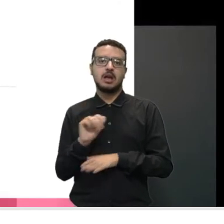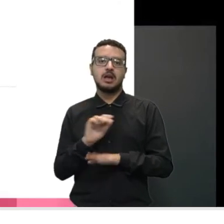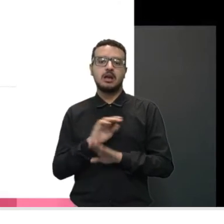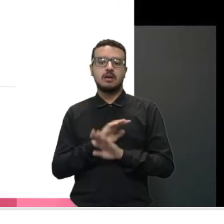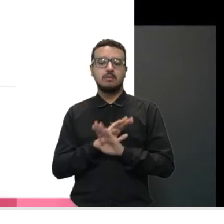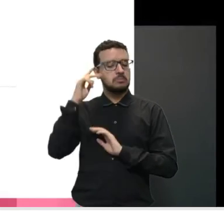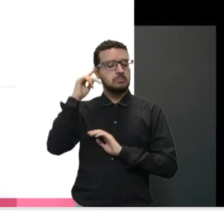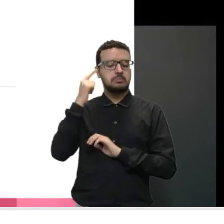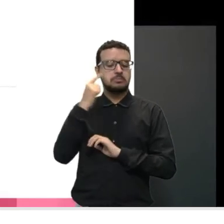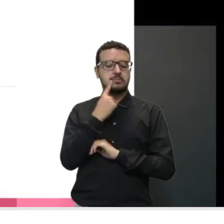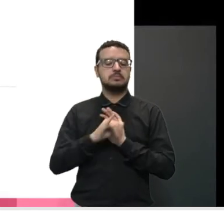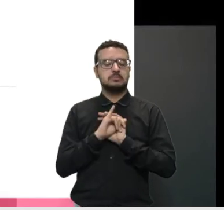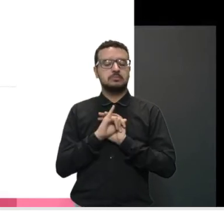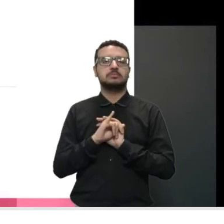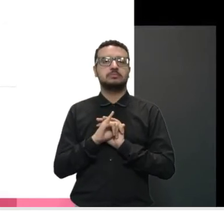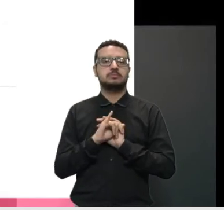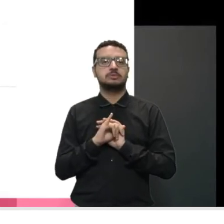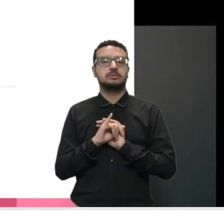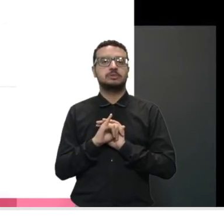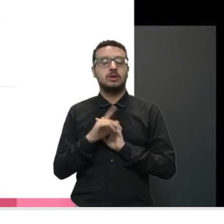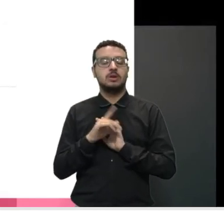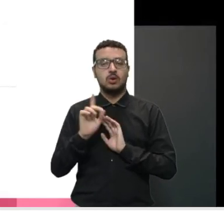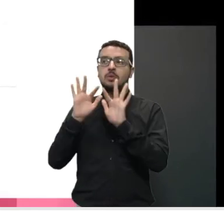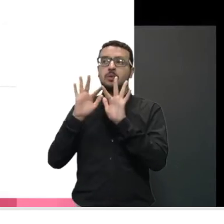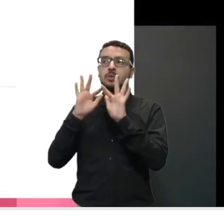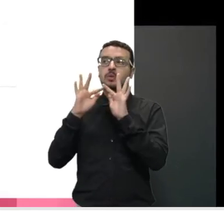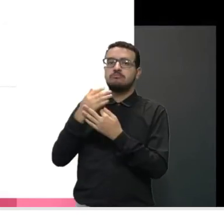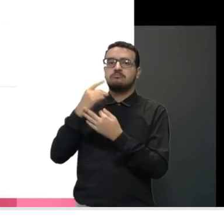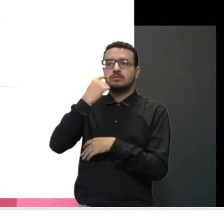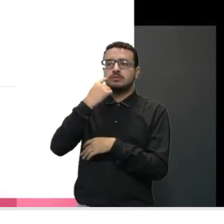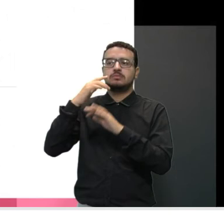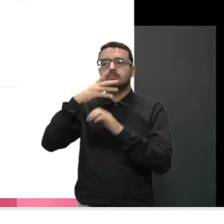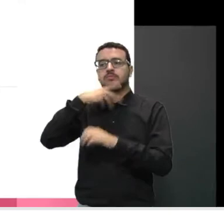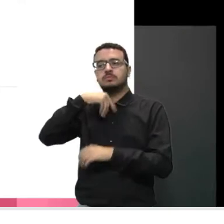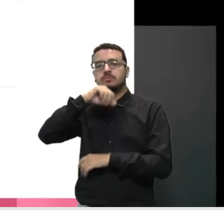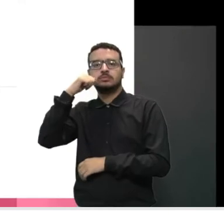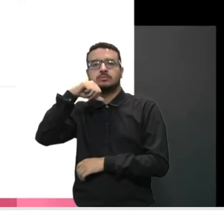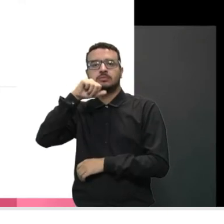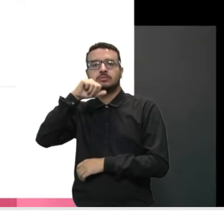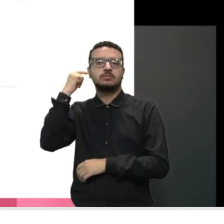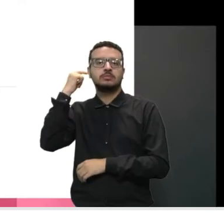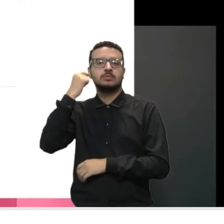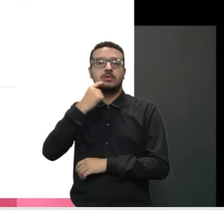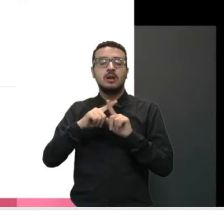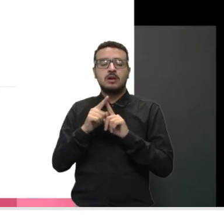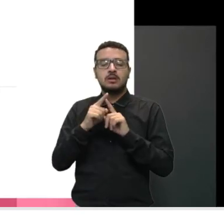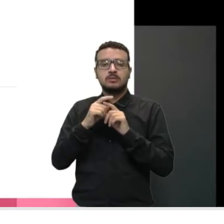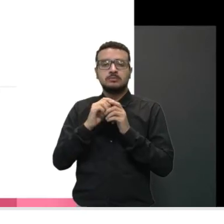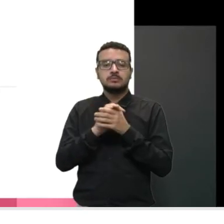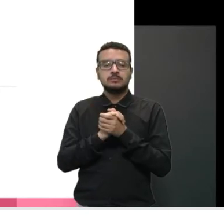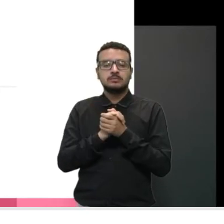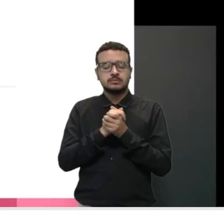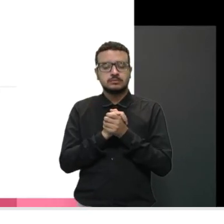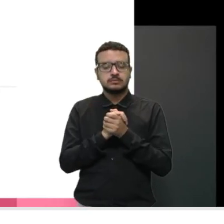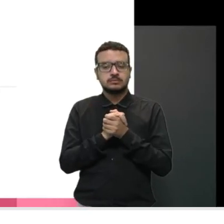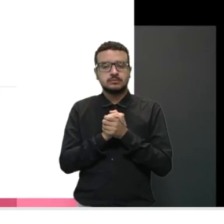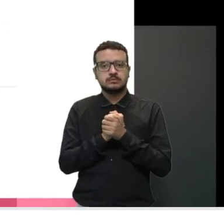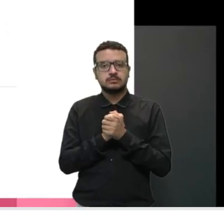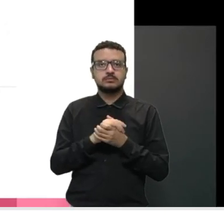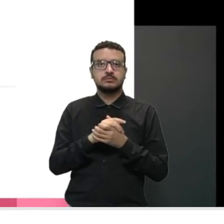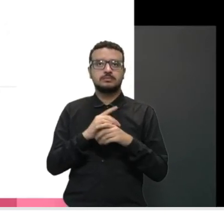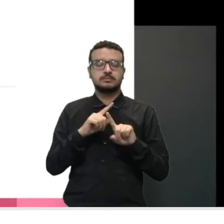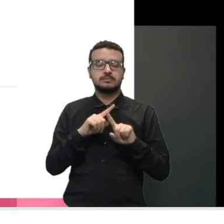mas a Libras ela é uma língua nativa. Então são surdos politizados, envolvidos na militância